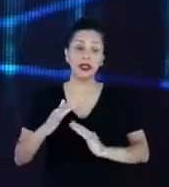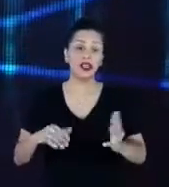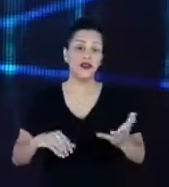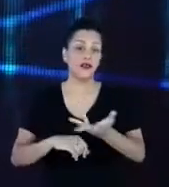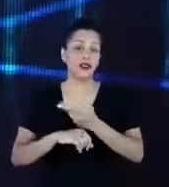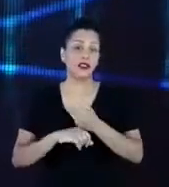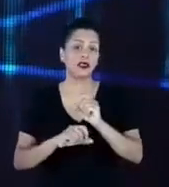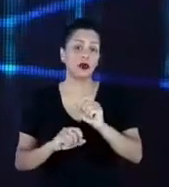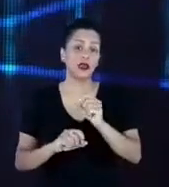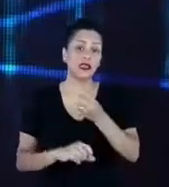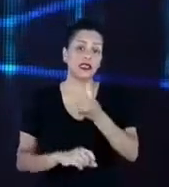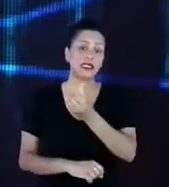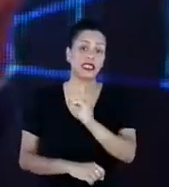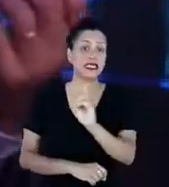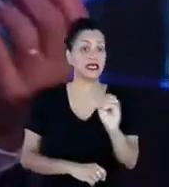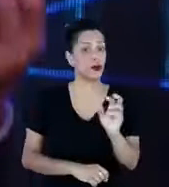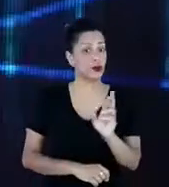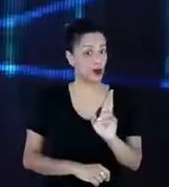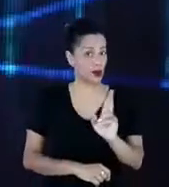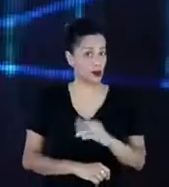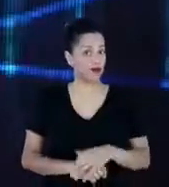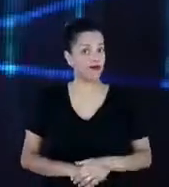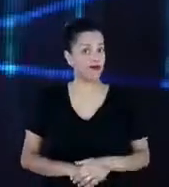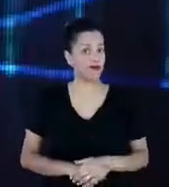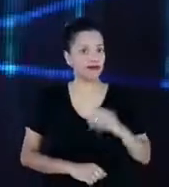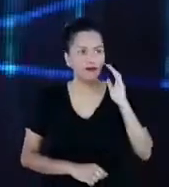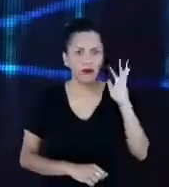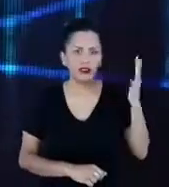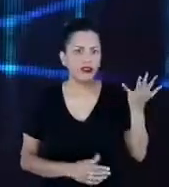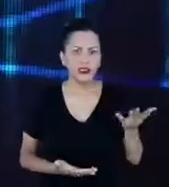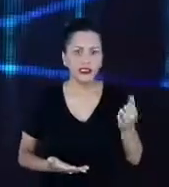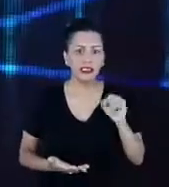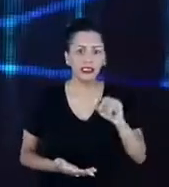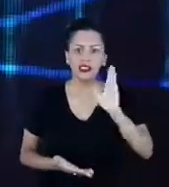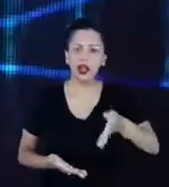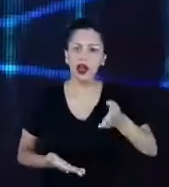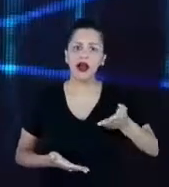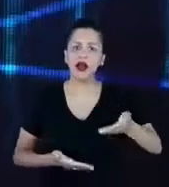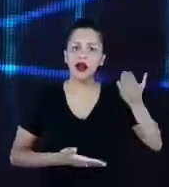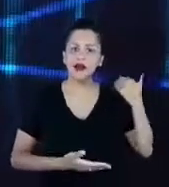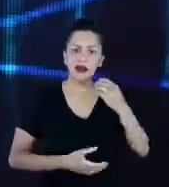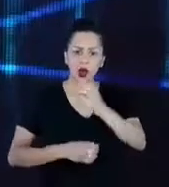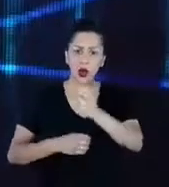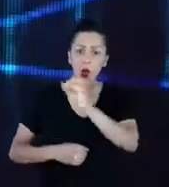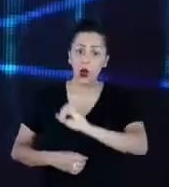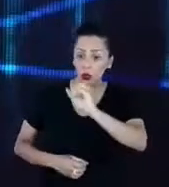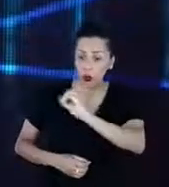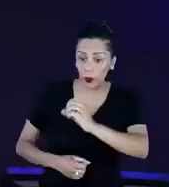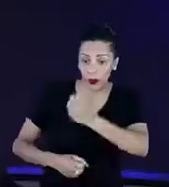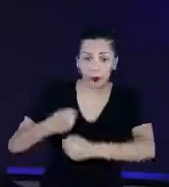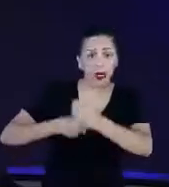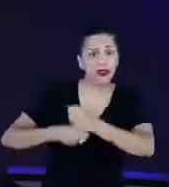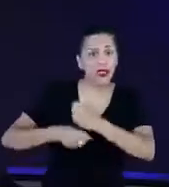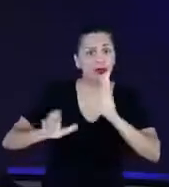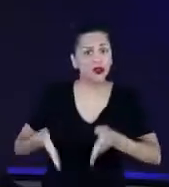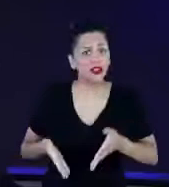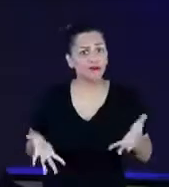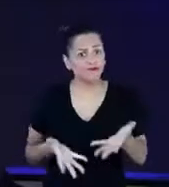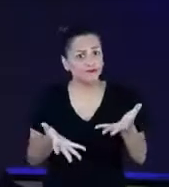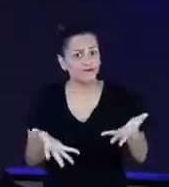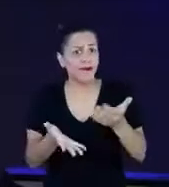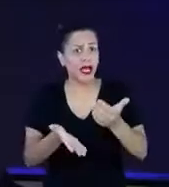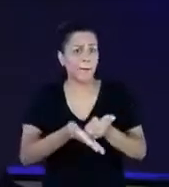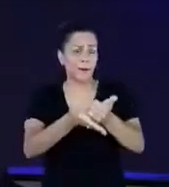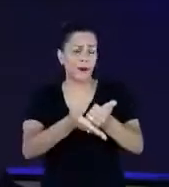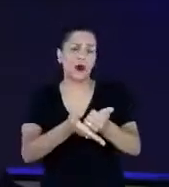de R$ 600. Imagina se essas térmicas estivessem operando desde outubro do ano passado, auxiliando no enfrentamento dessa crise hídrica.